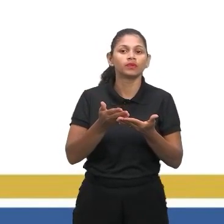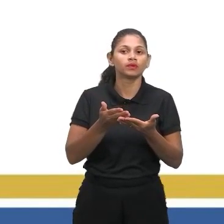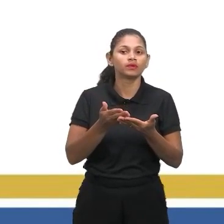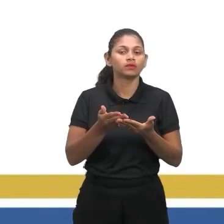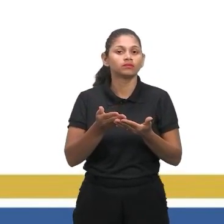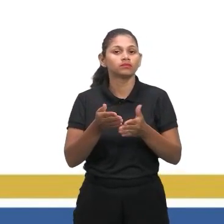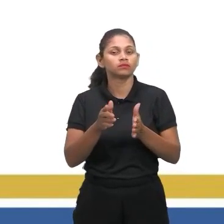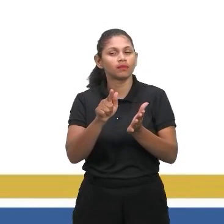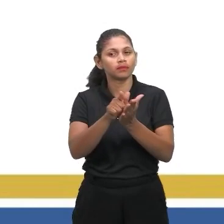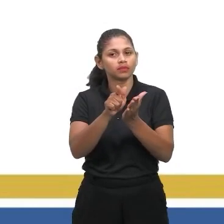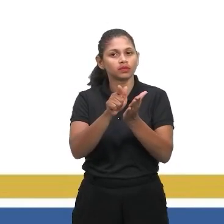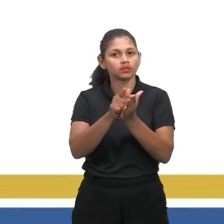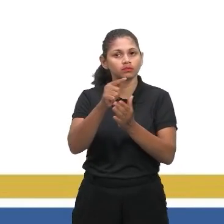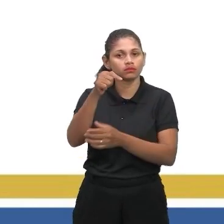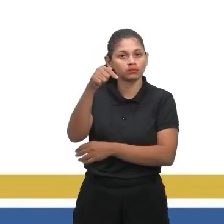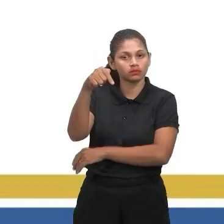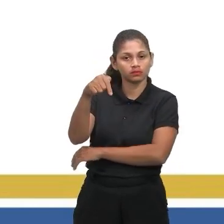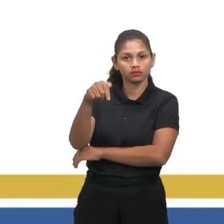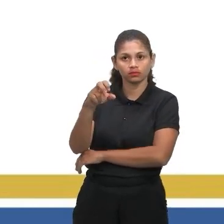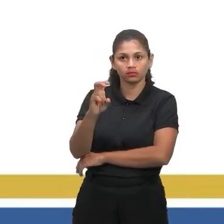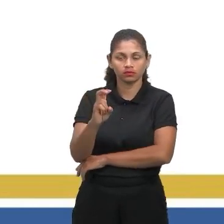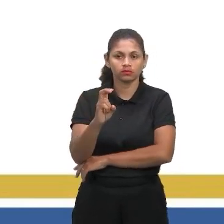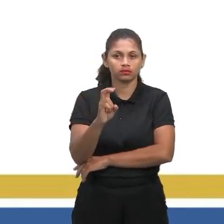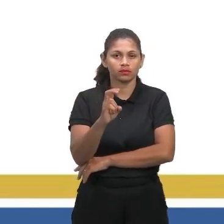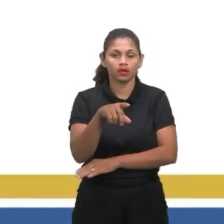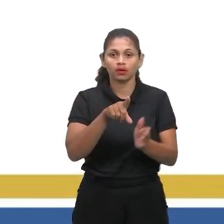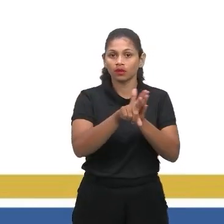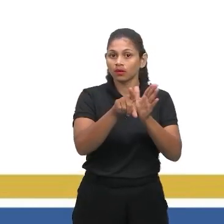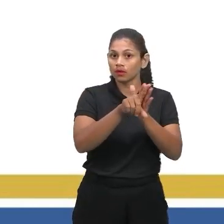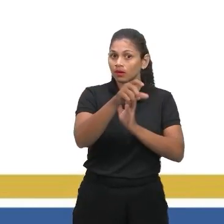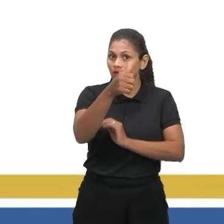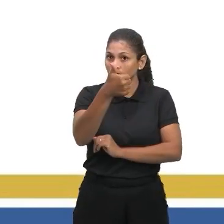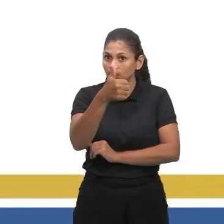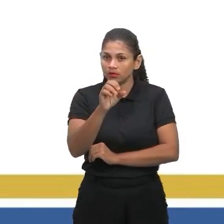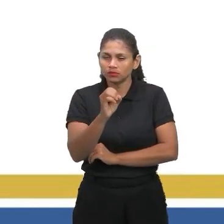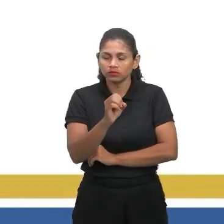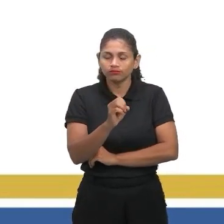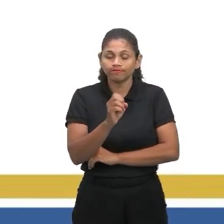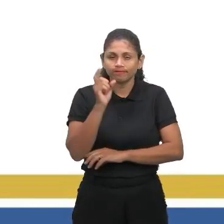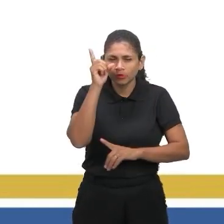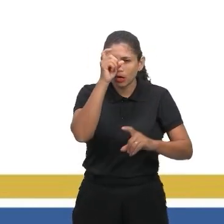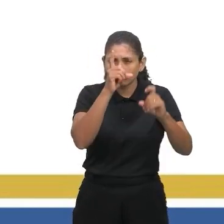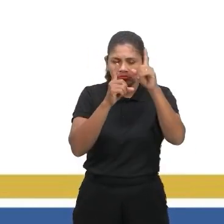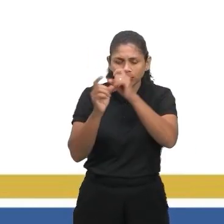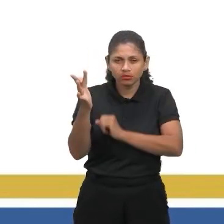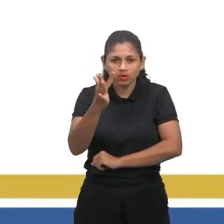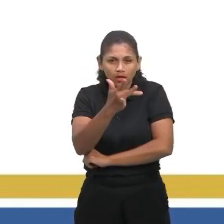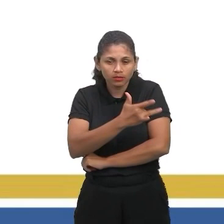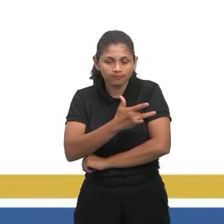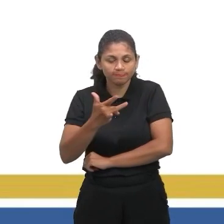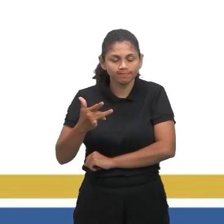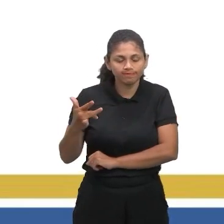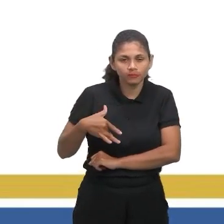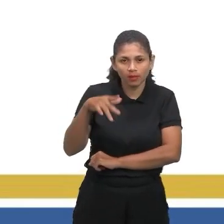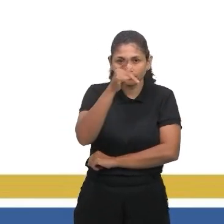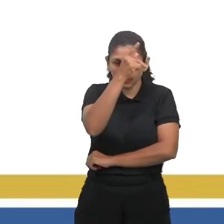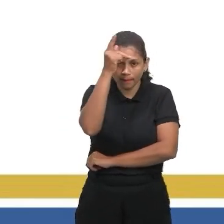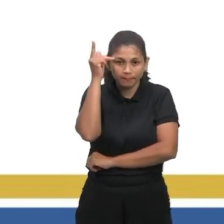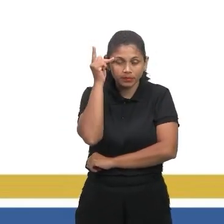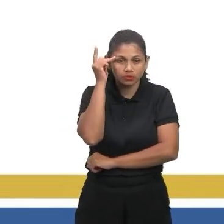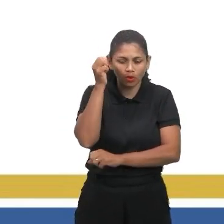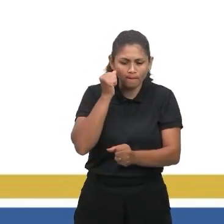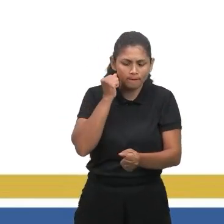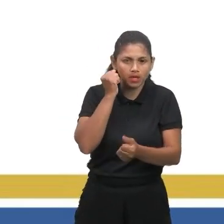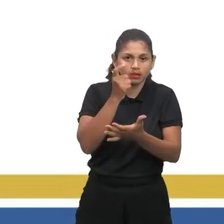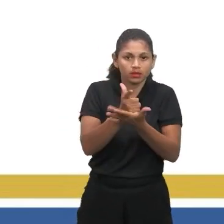página 75. Questão 10. Preocupada com sua saúde, uma pessoa compra uma esteira ergométrica